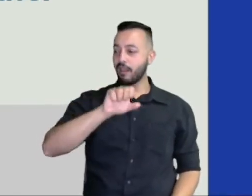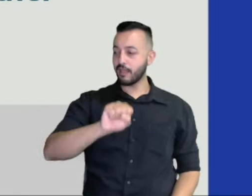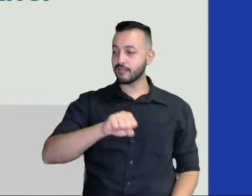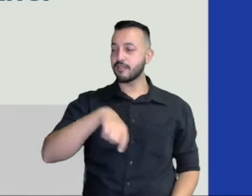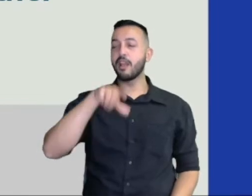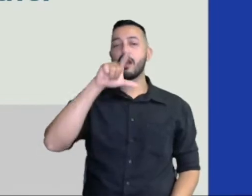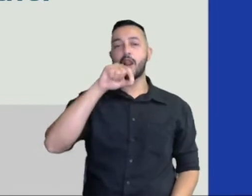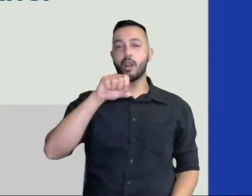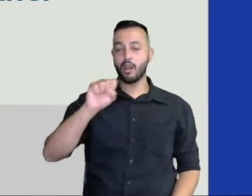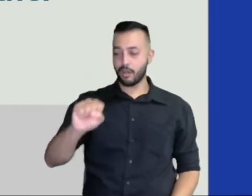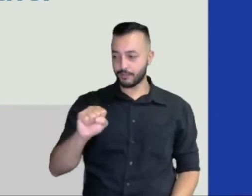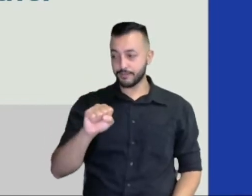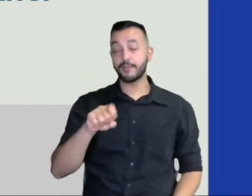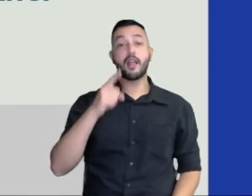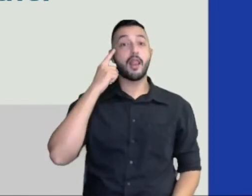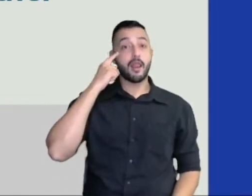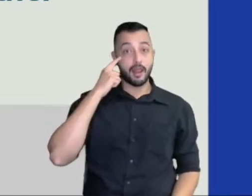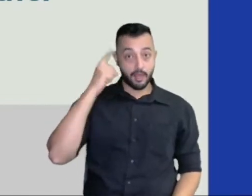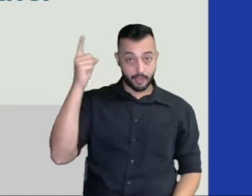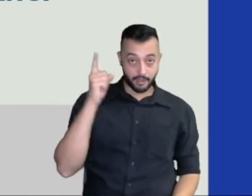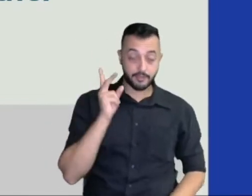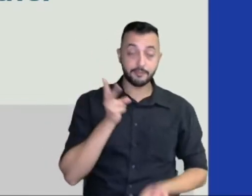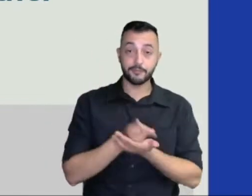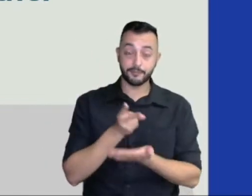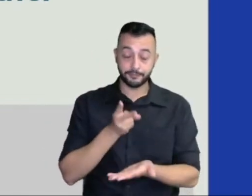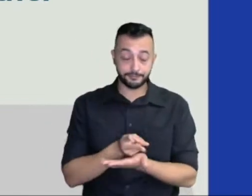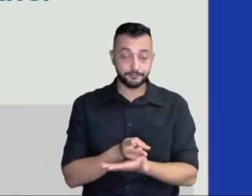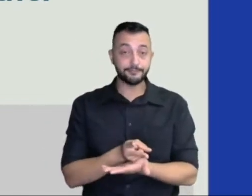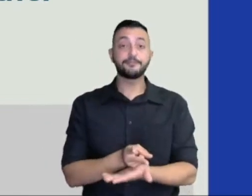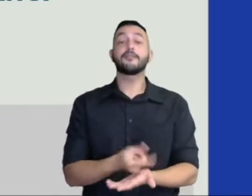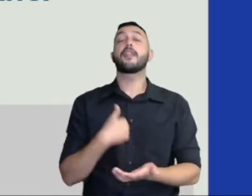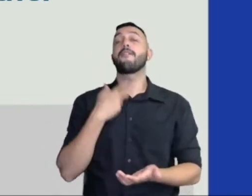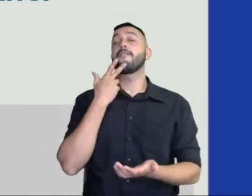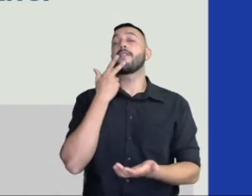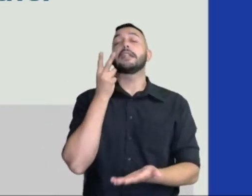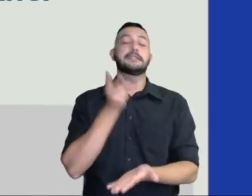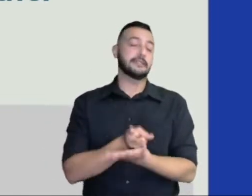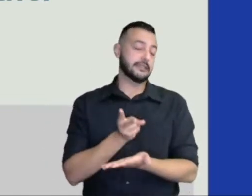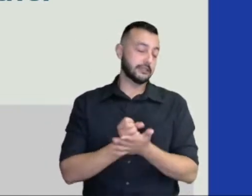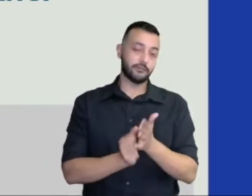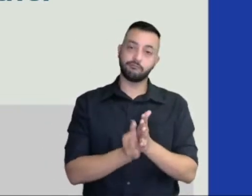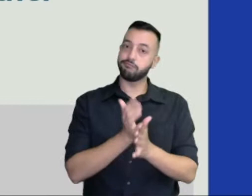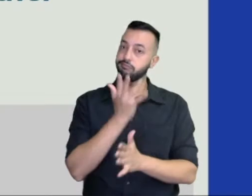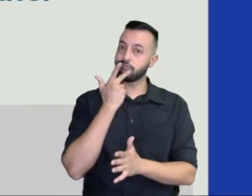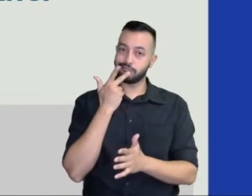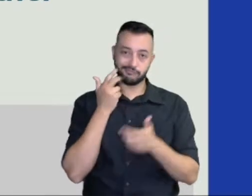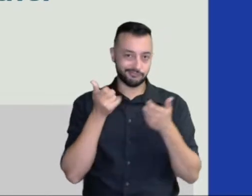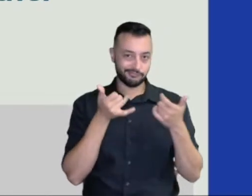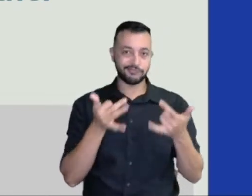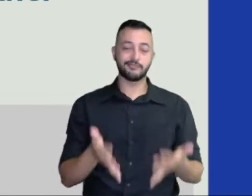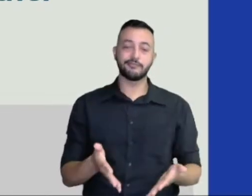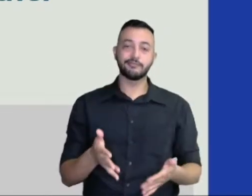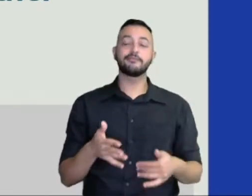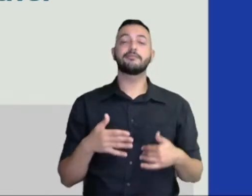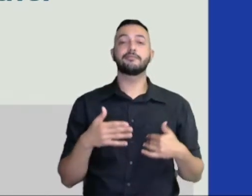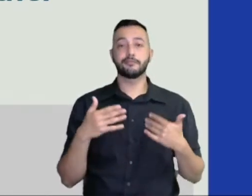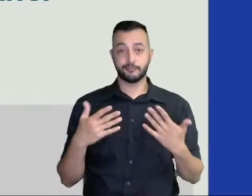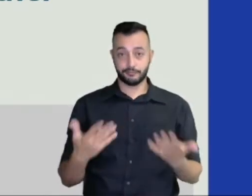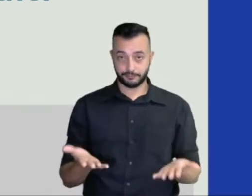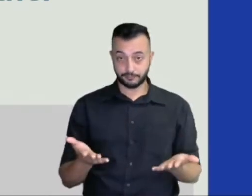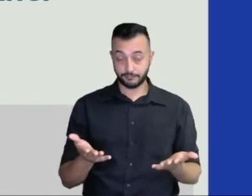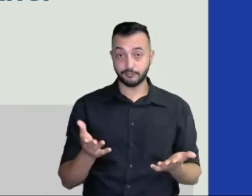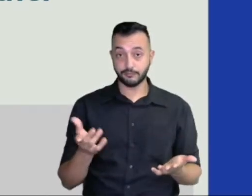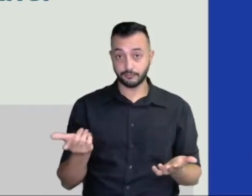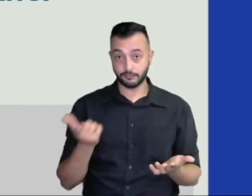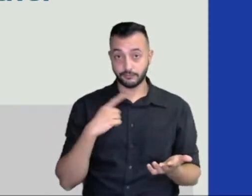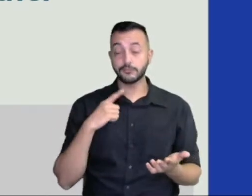e los. Lembrando sempre, eu sempre falo aqui, já falei várias vezes, né, que quando ele